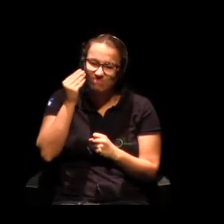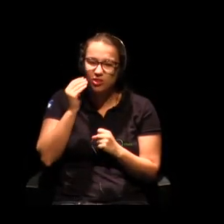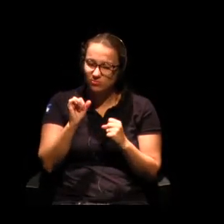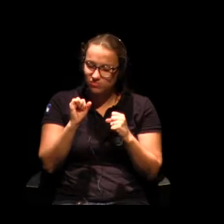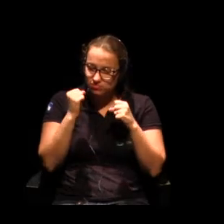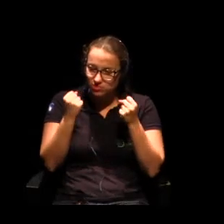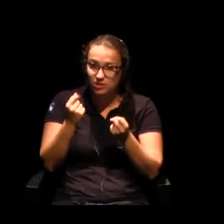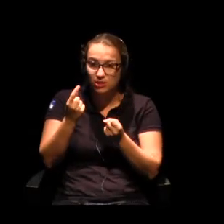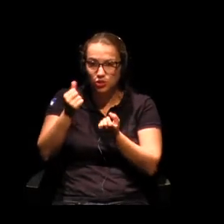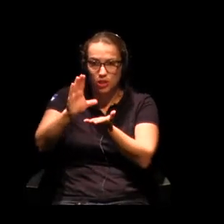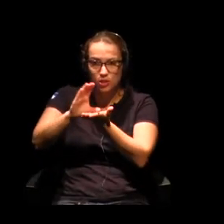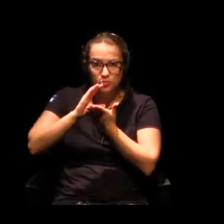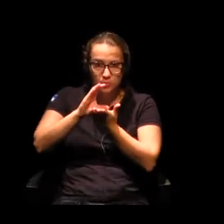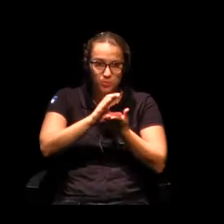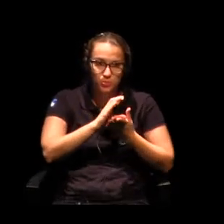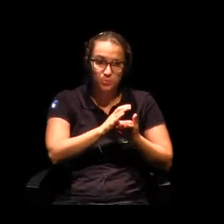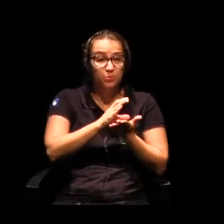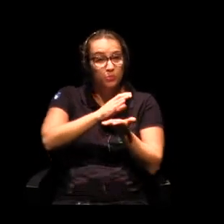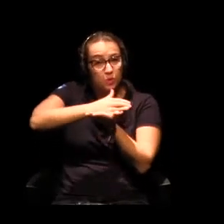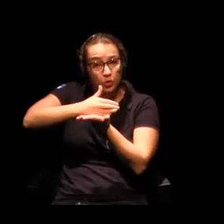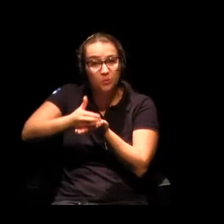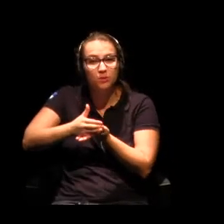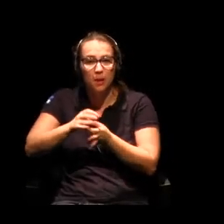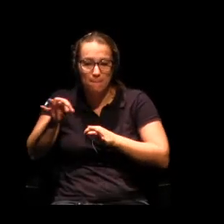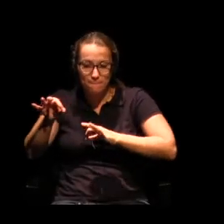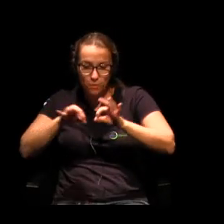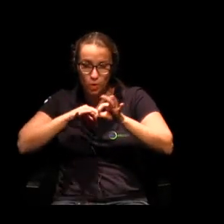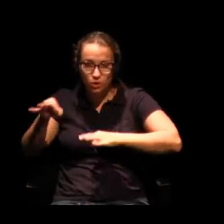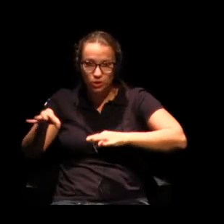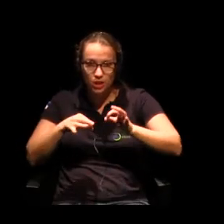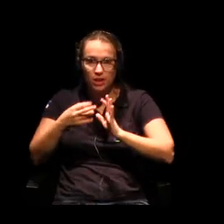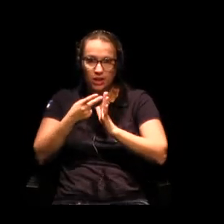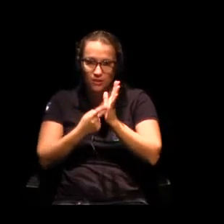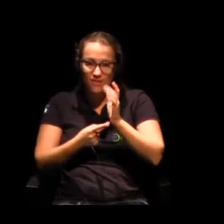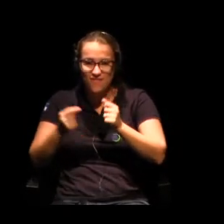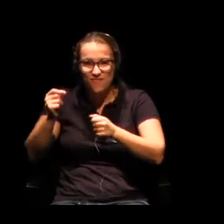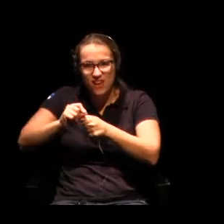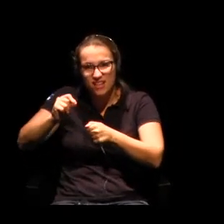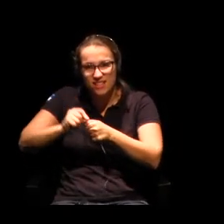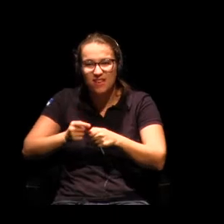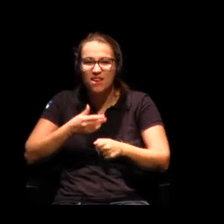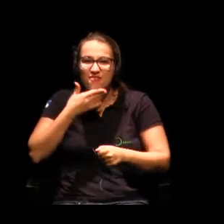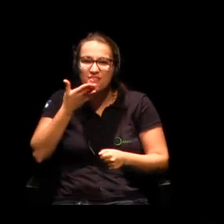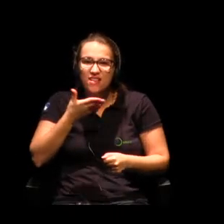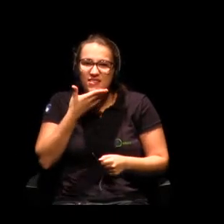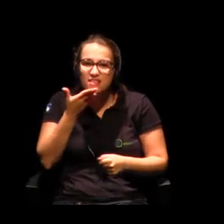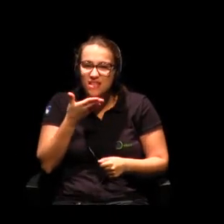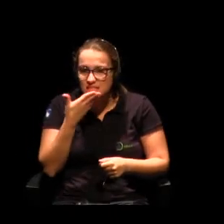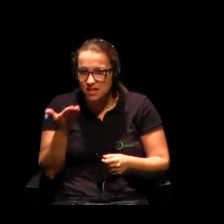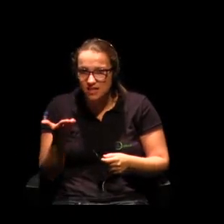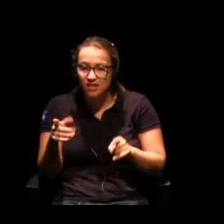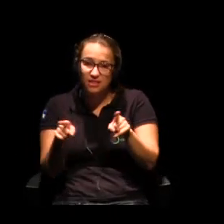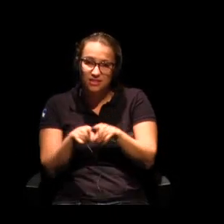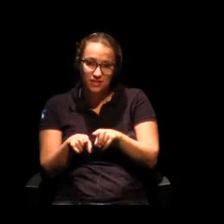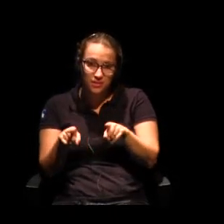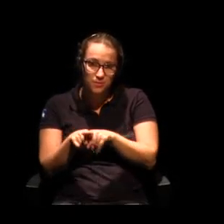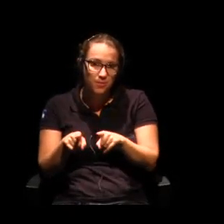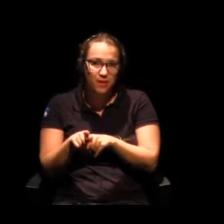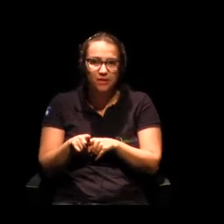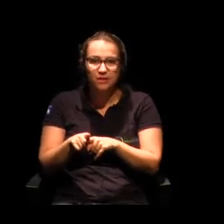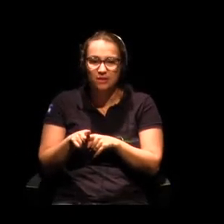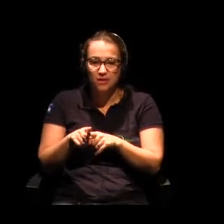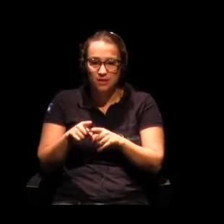único, para conseguir financiamento para começar os projetos, fazer os projetos,